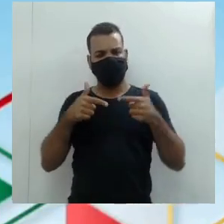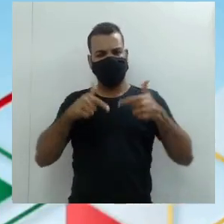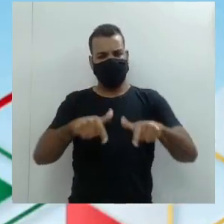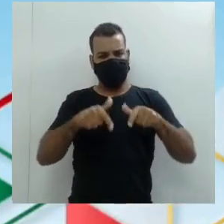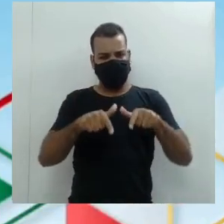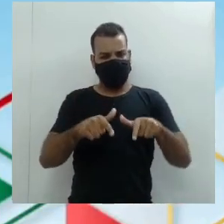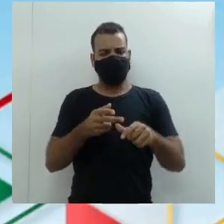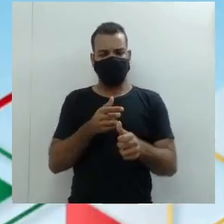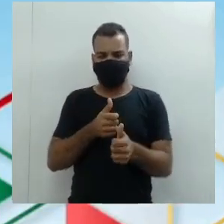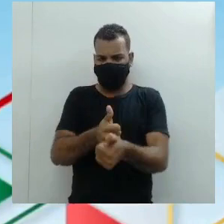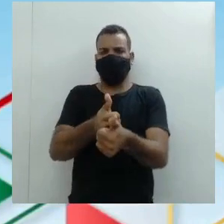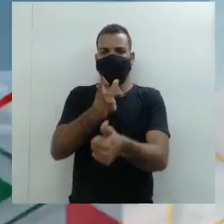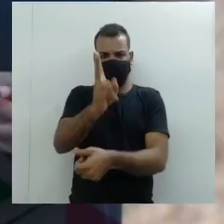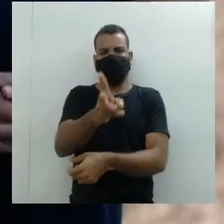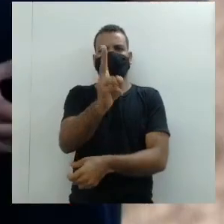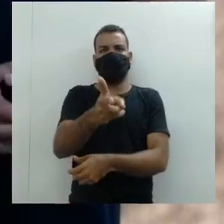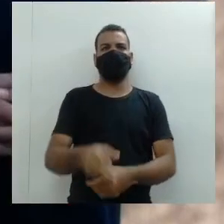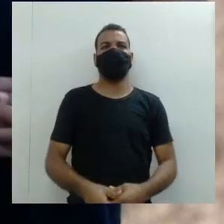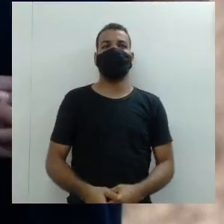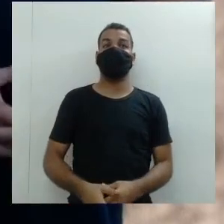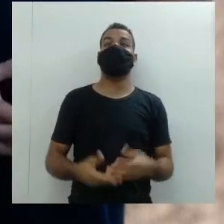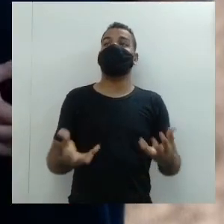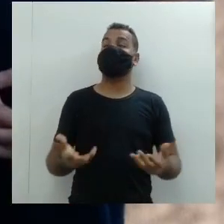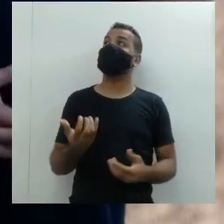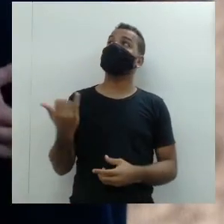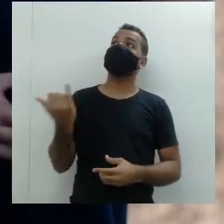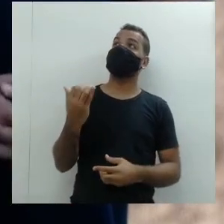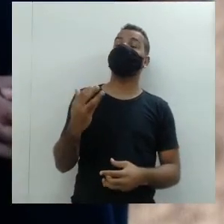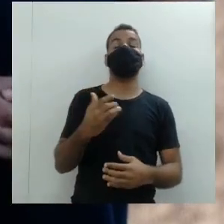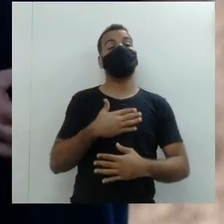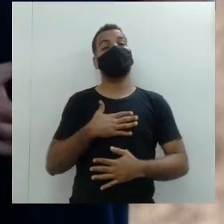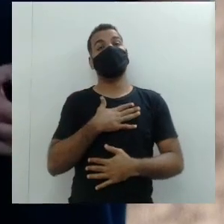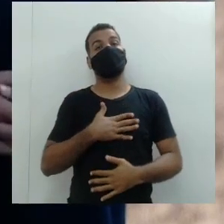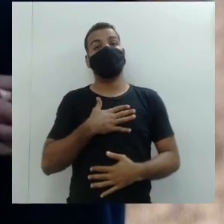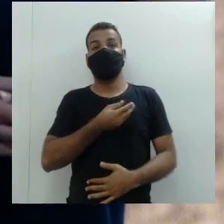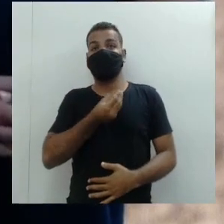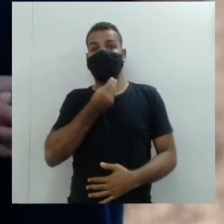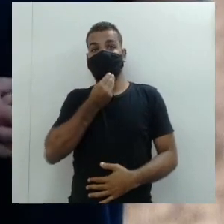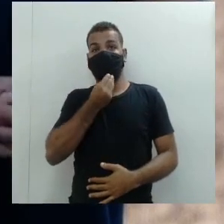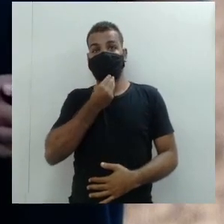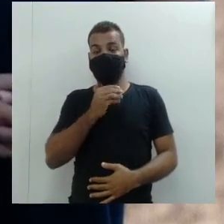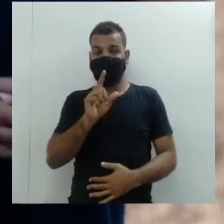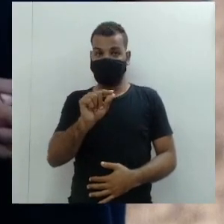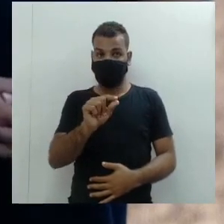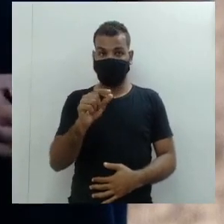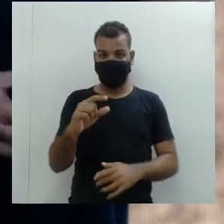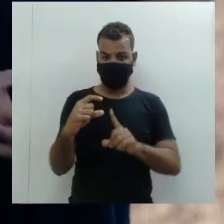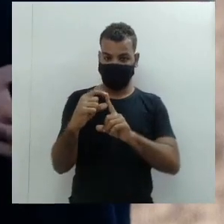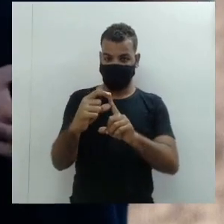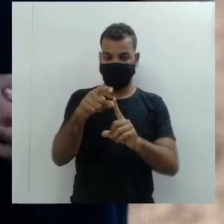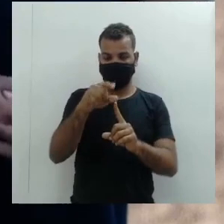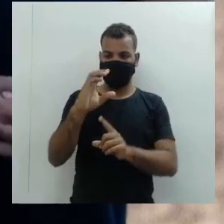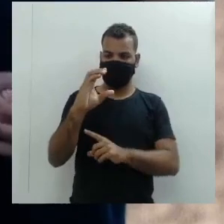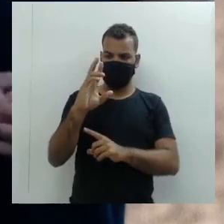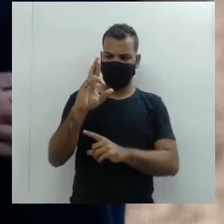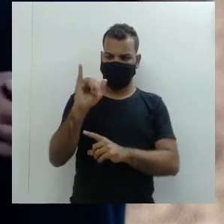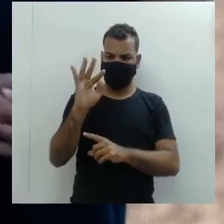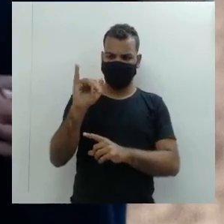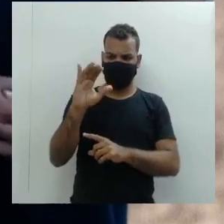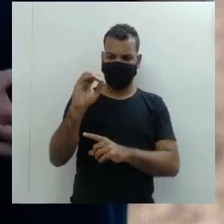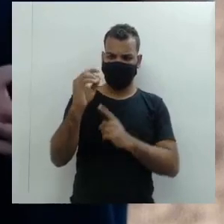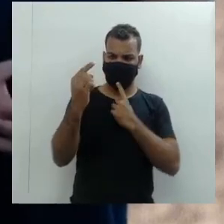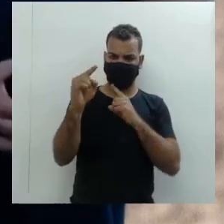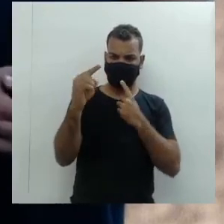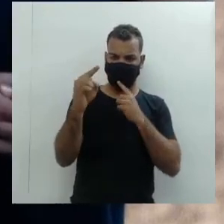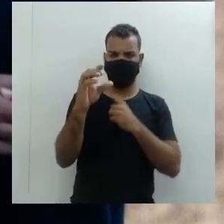tempo. Professor, algo importante eu gostaria logo de adiantar é essa palavra crítico. Vamos falar um